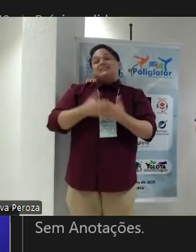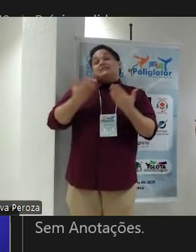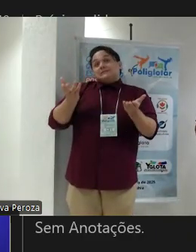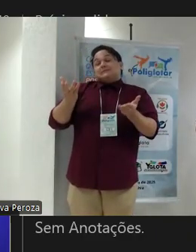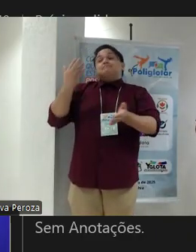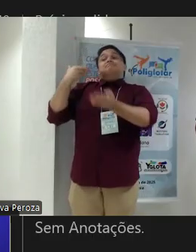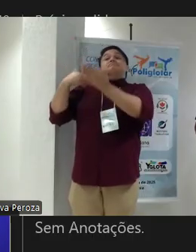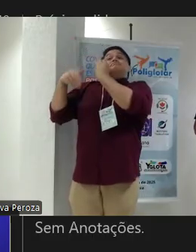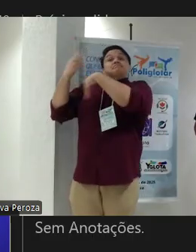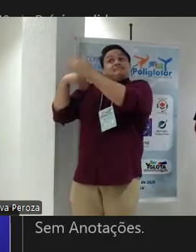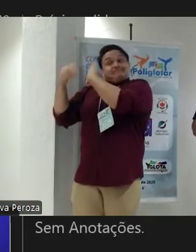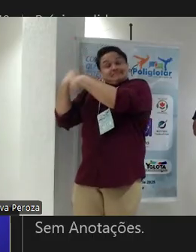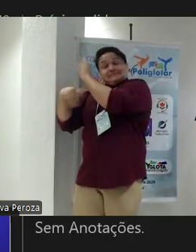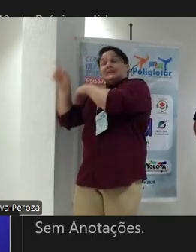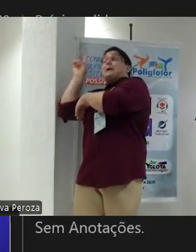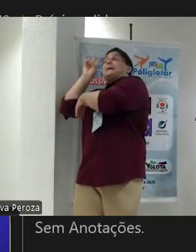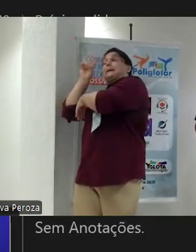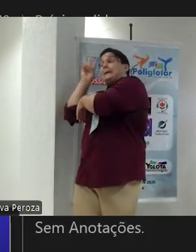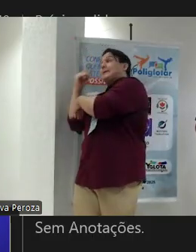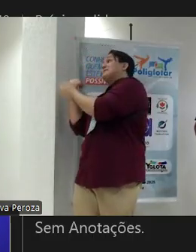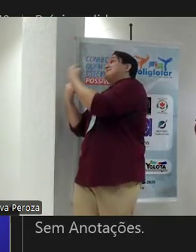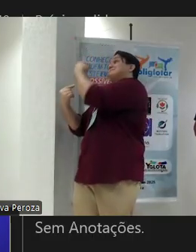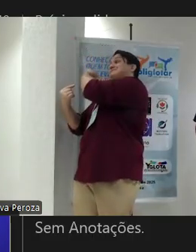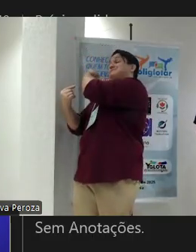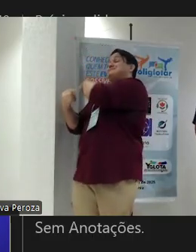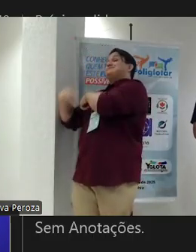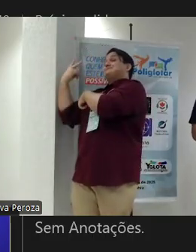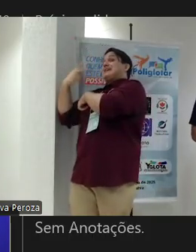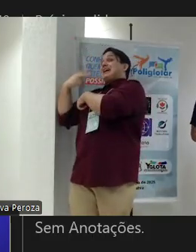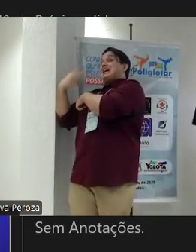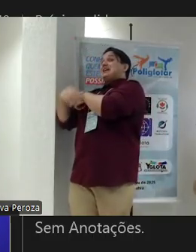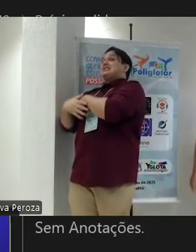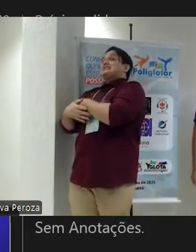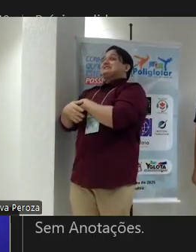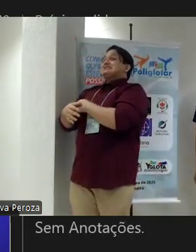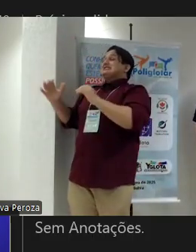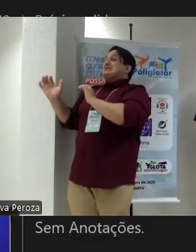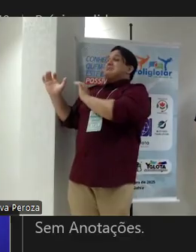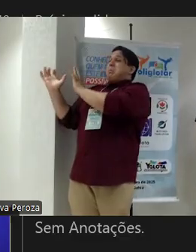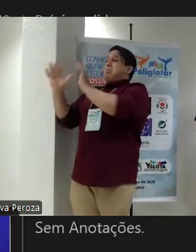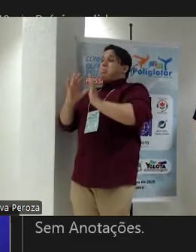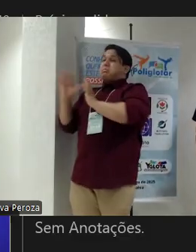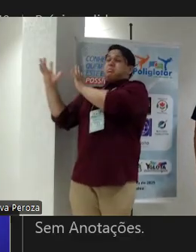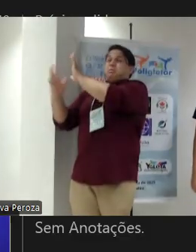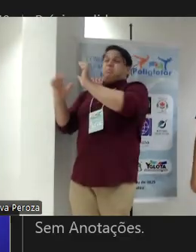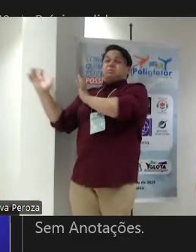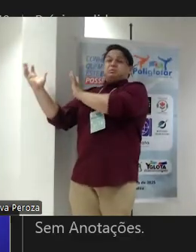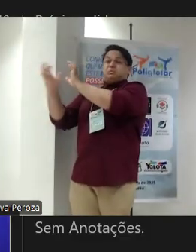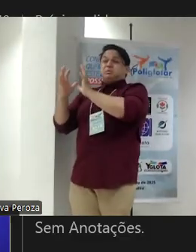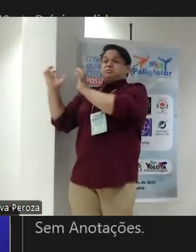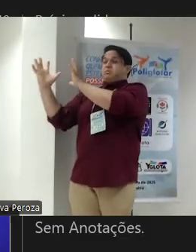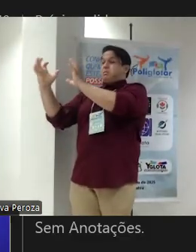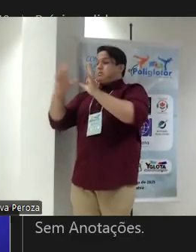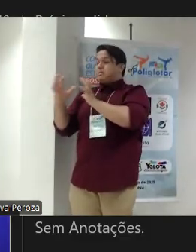muito boa. A gente vai lembrar lá da época da Segunda Guerra Mundial, em que vários grupos